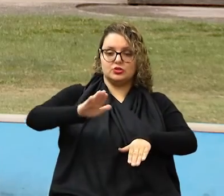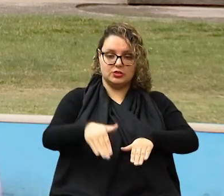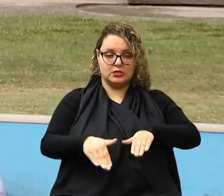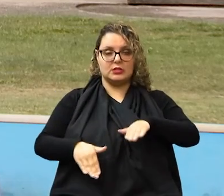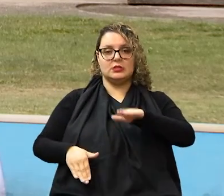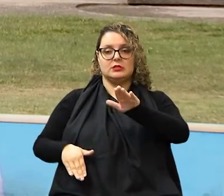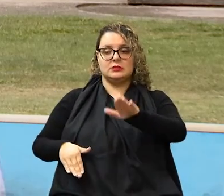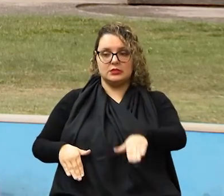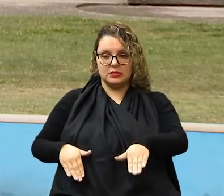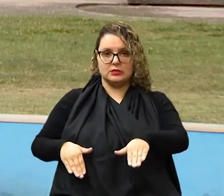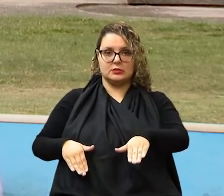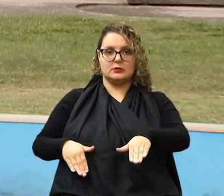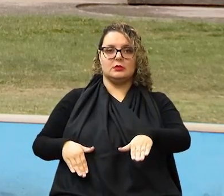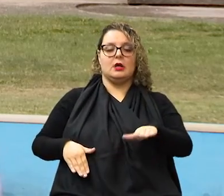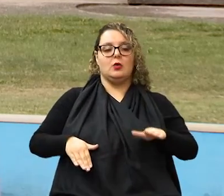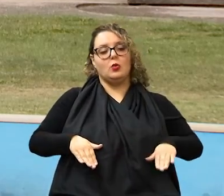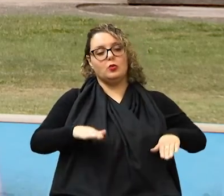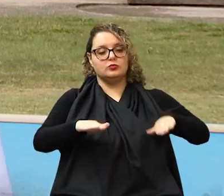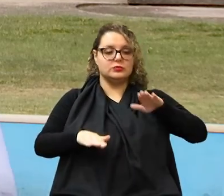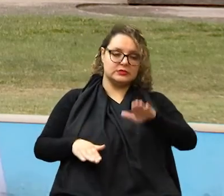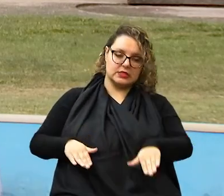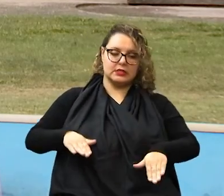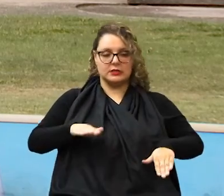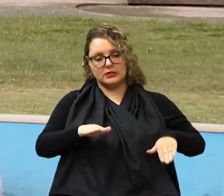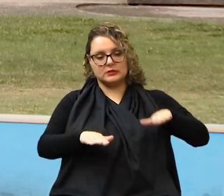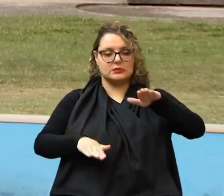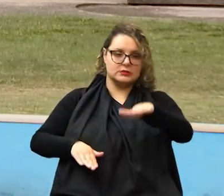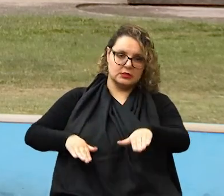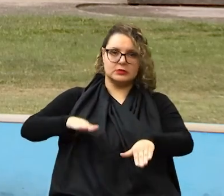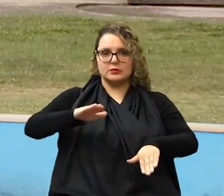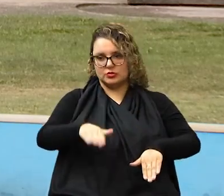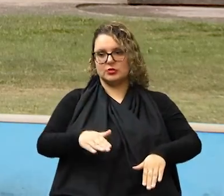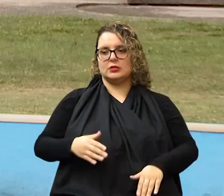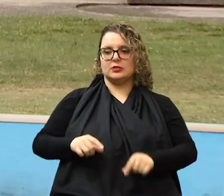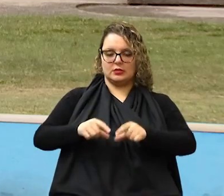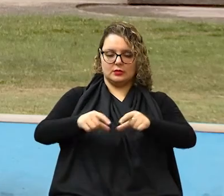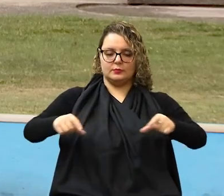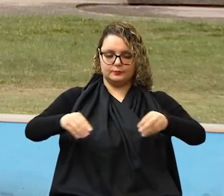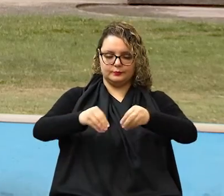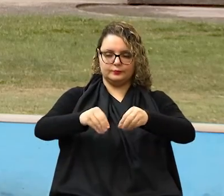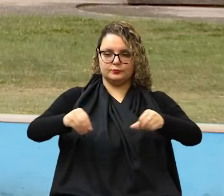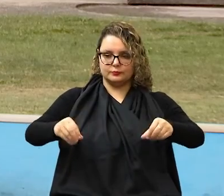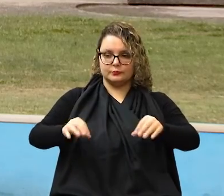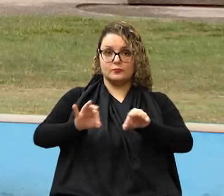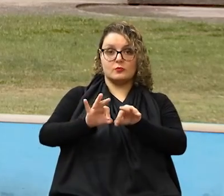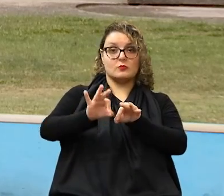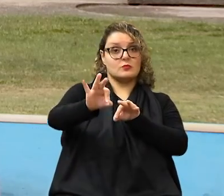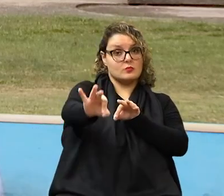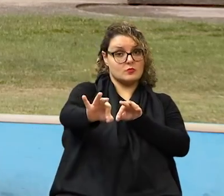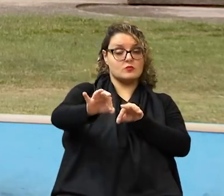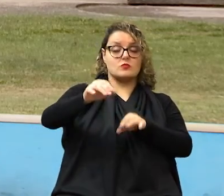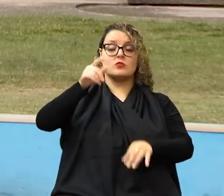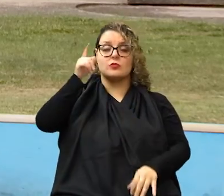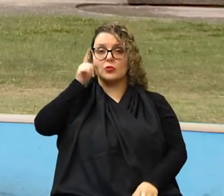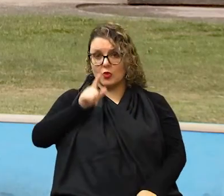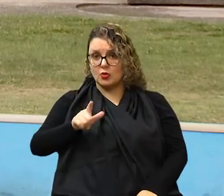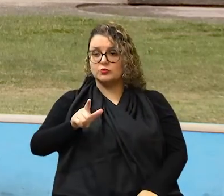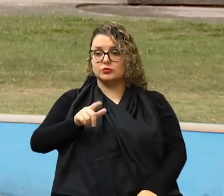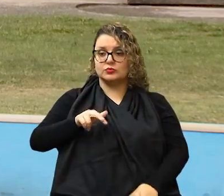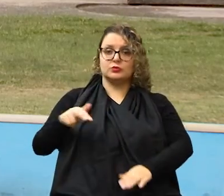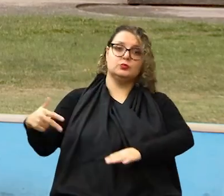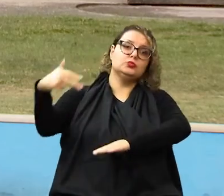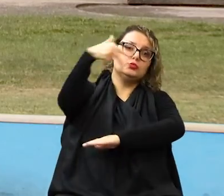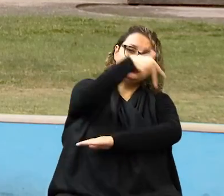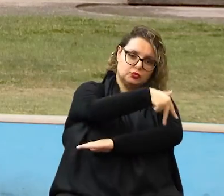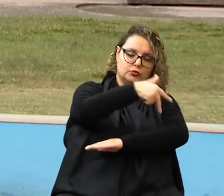esquerda ou esquerda, esquerda, direita. Então esses são os saltos horizontais que tem a caixa de areia, que é o mais longe que o atleta ou a